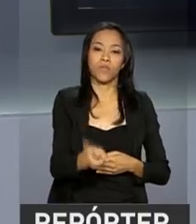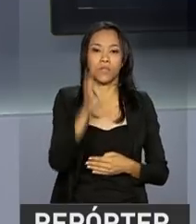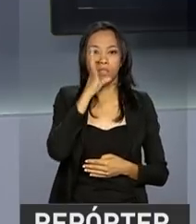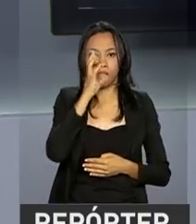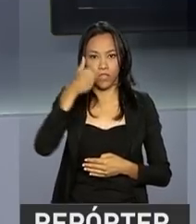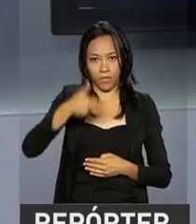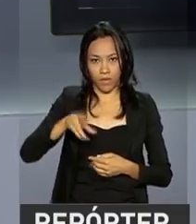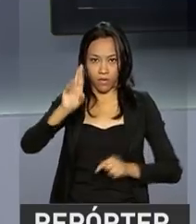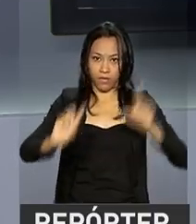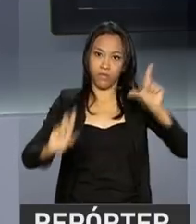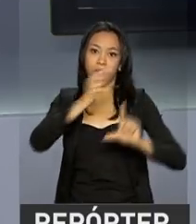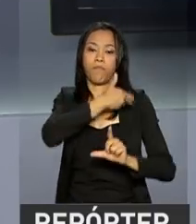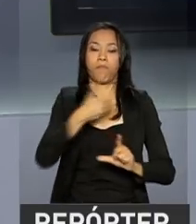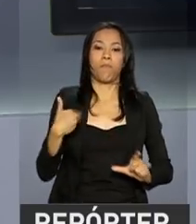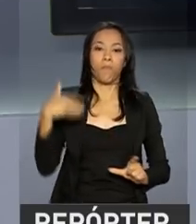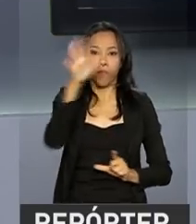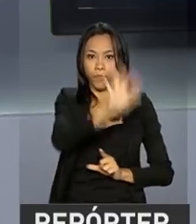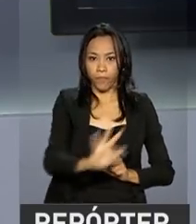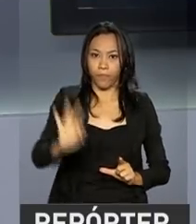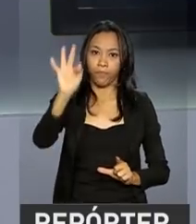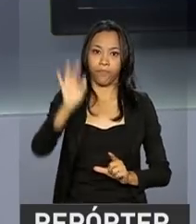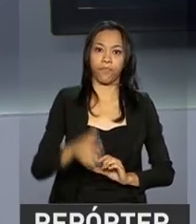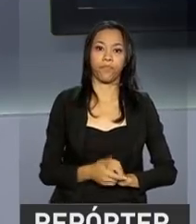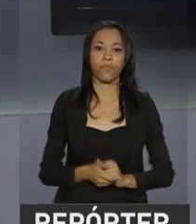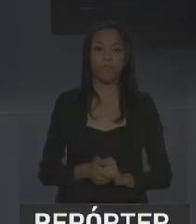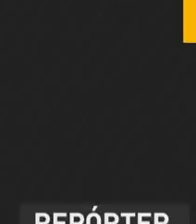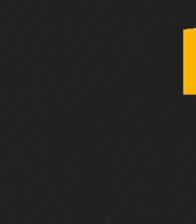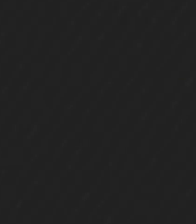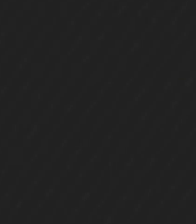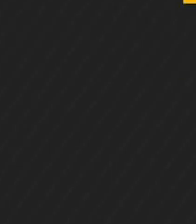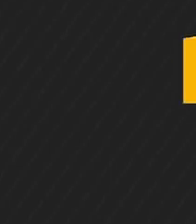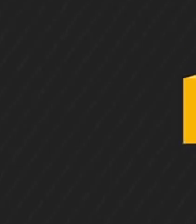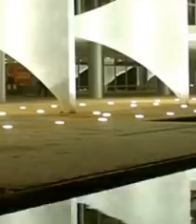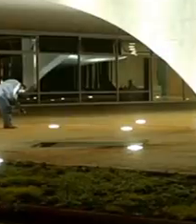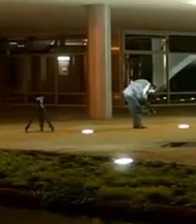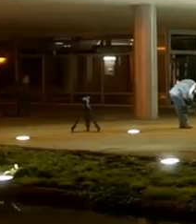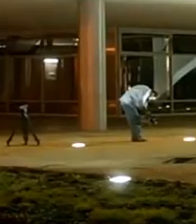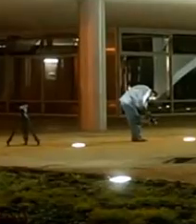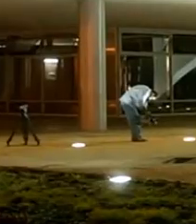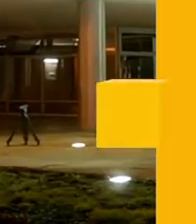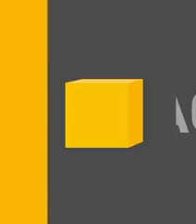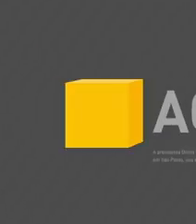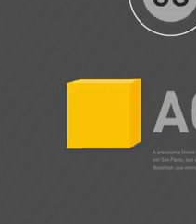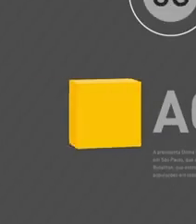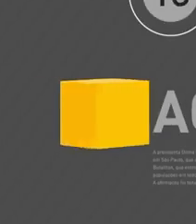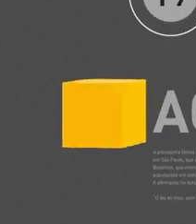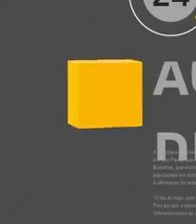e continue na NBR, a TV do Governo Federal. Thank you.